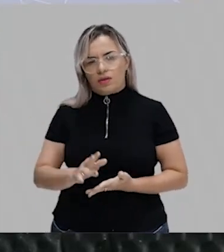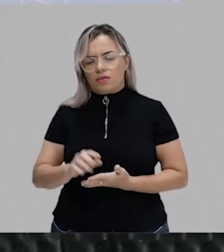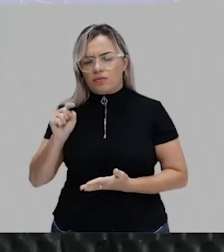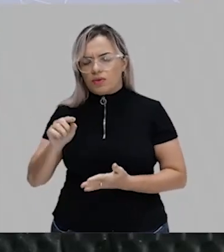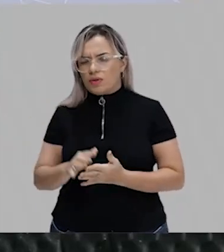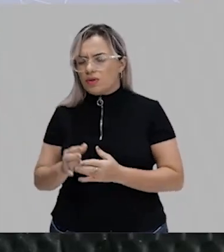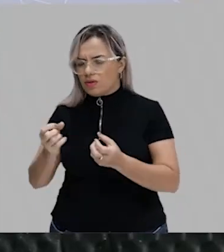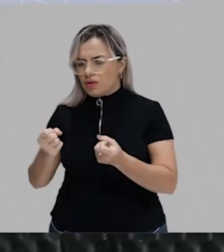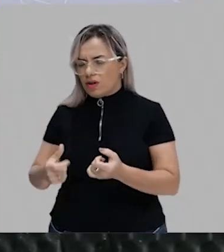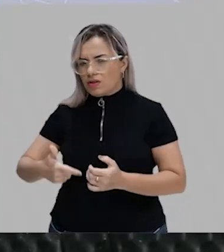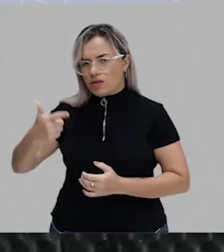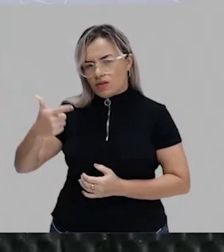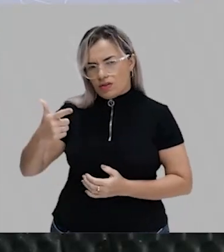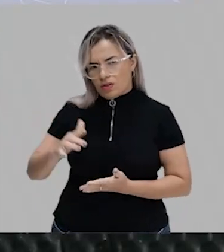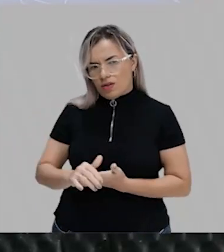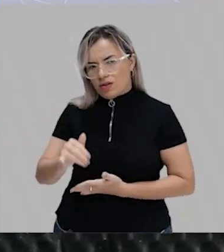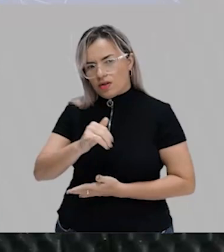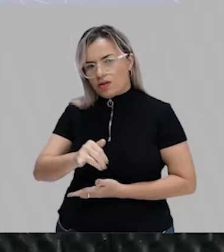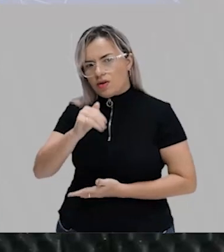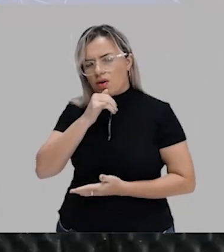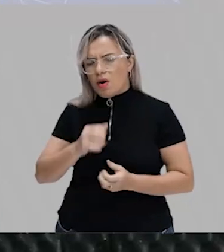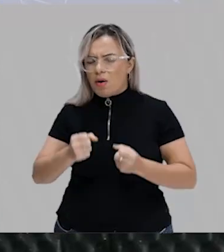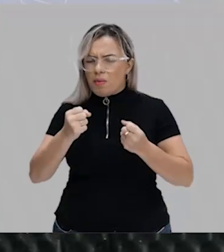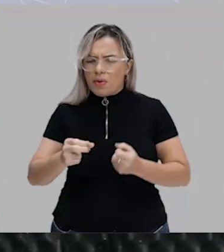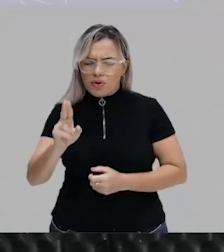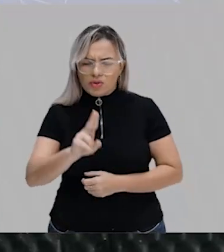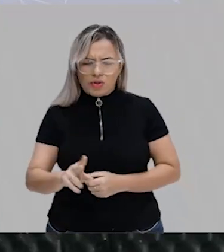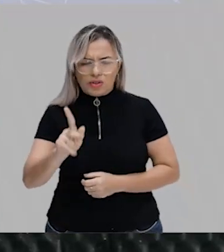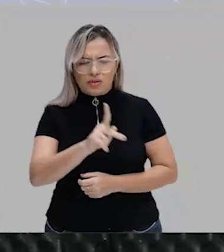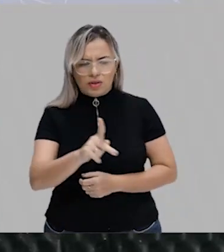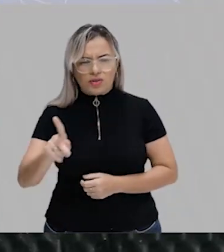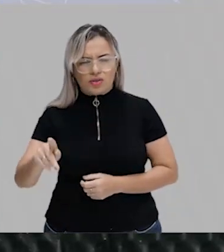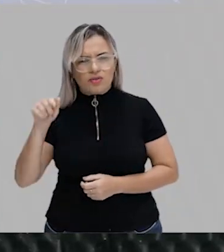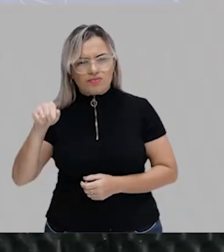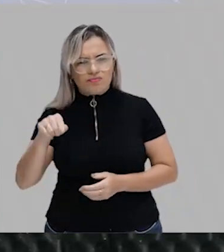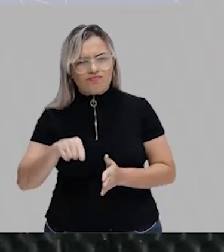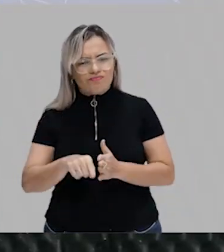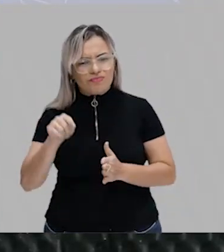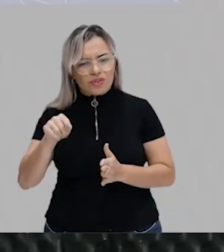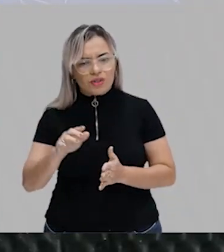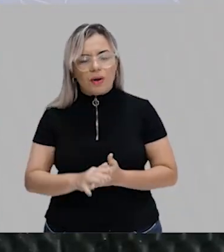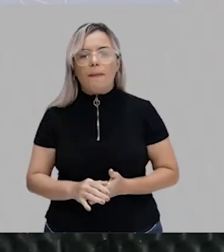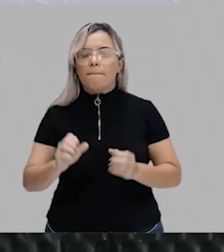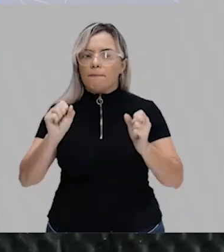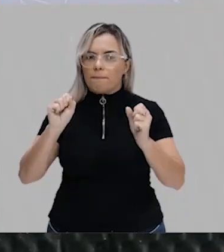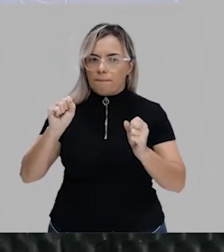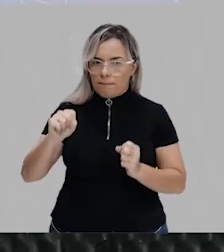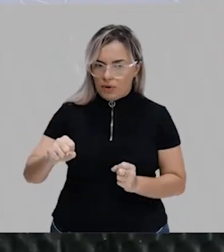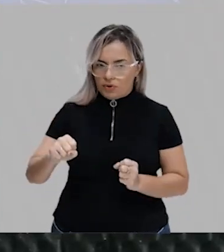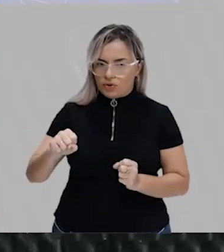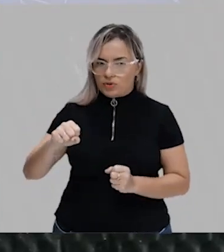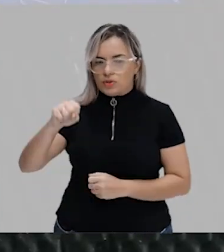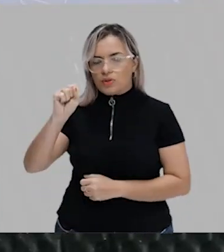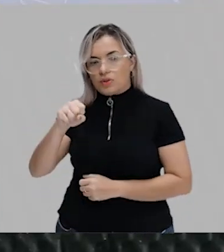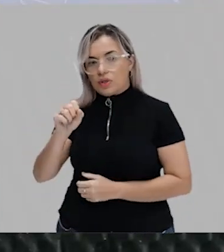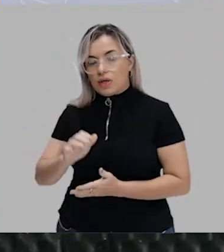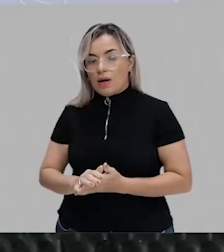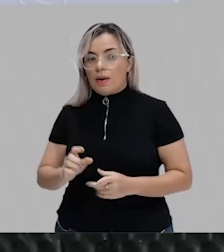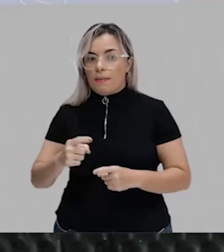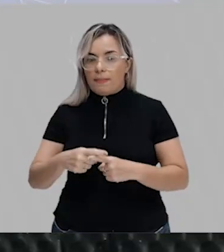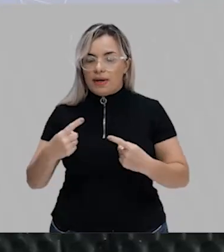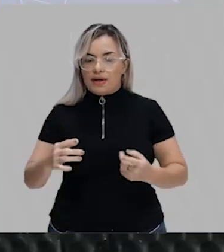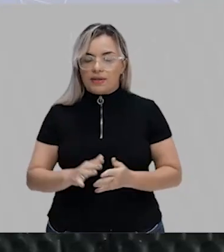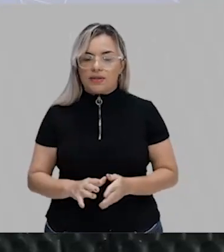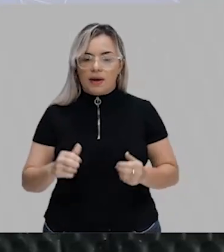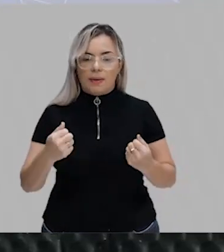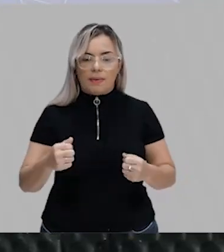falar sobre esse exemplo. Posso utilizar com o professor? Você pode utilizar desde que ele te dê essa